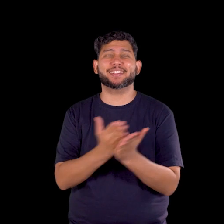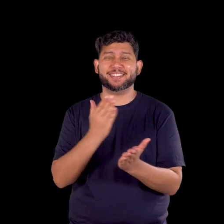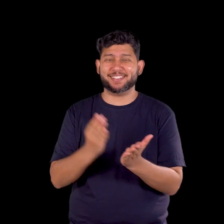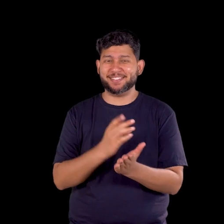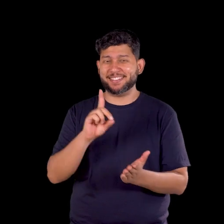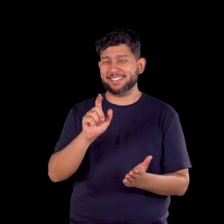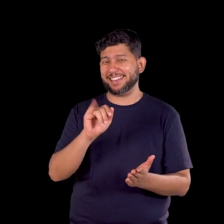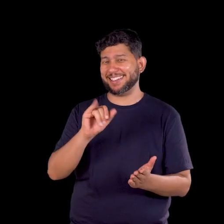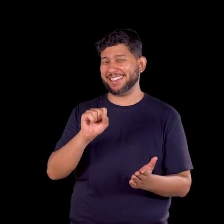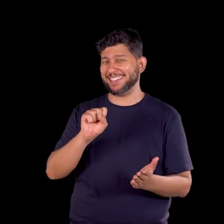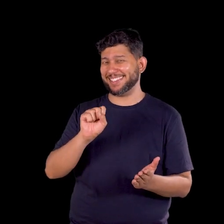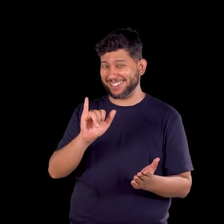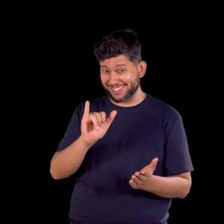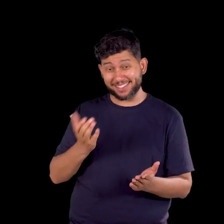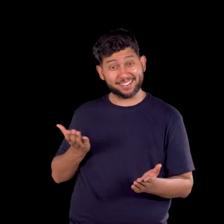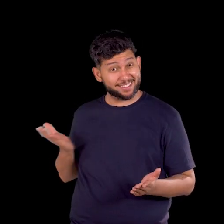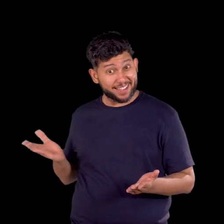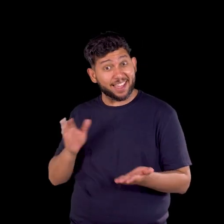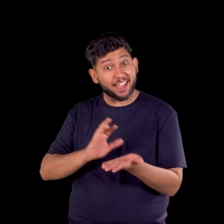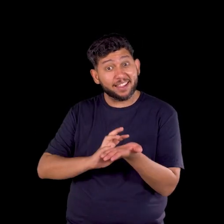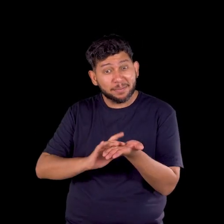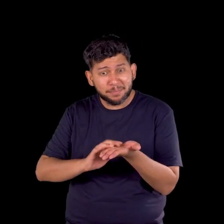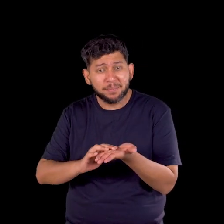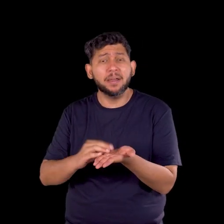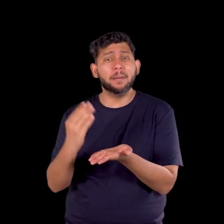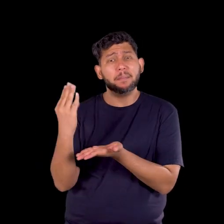disponibilizado gratuitamente no site da Bela Vista,